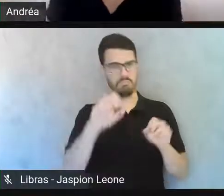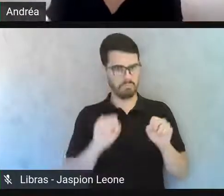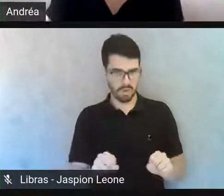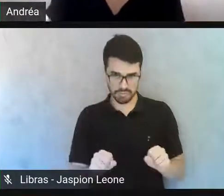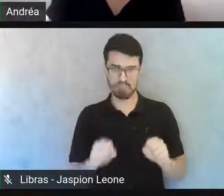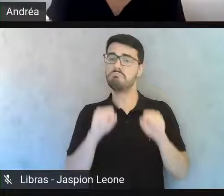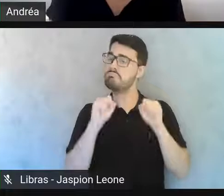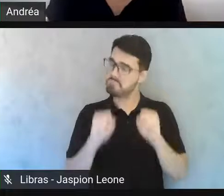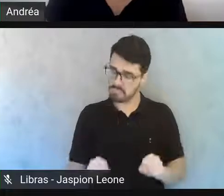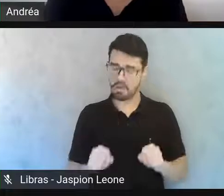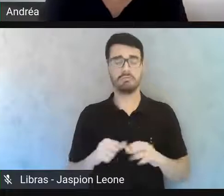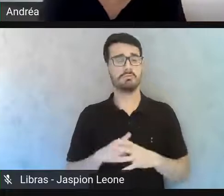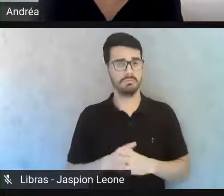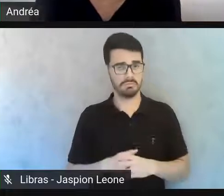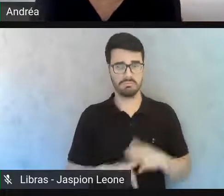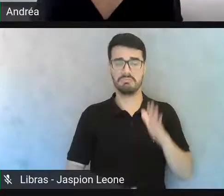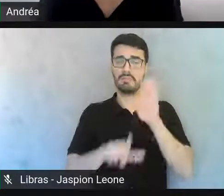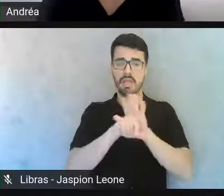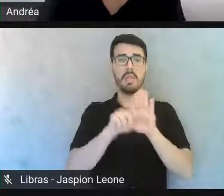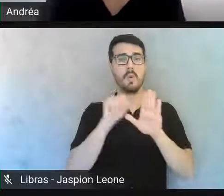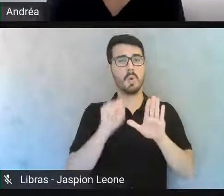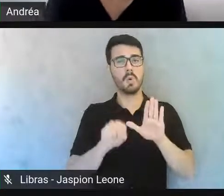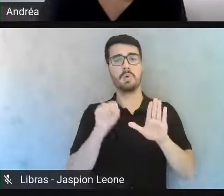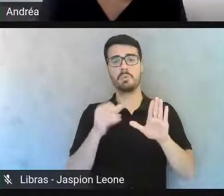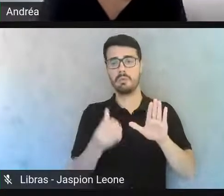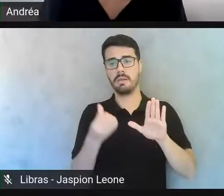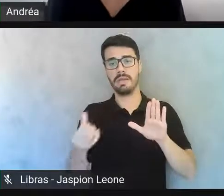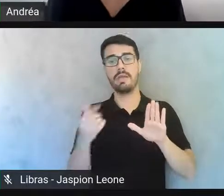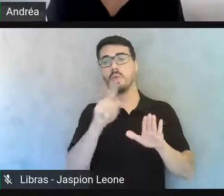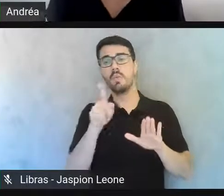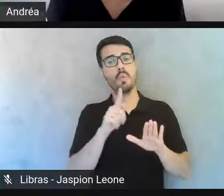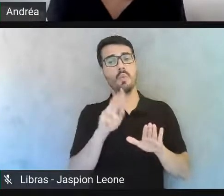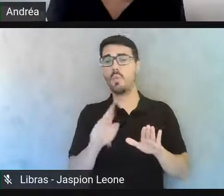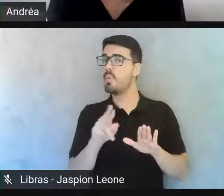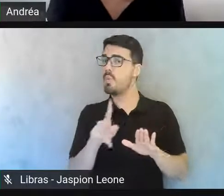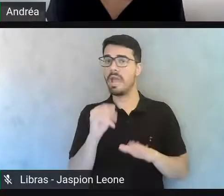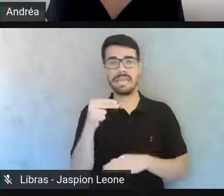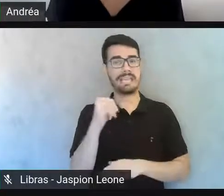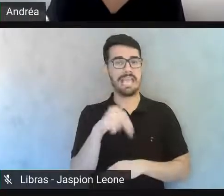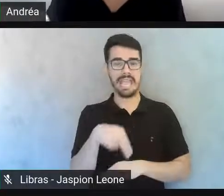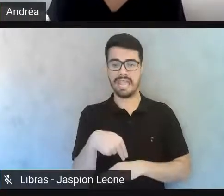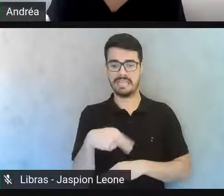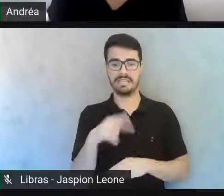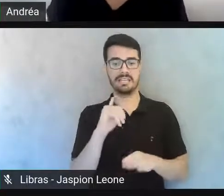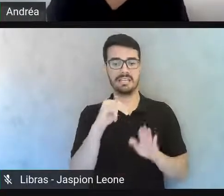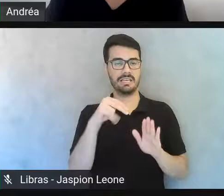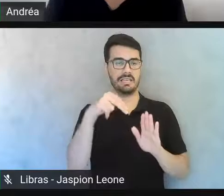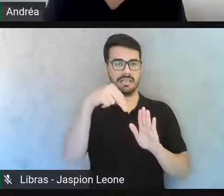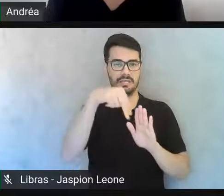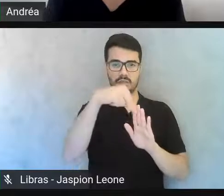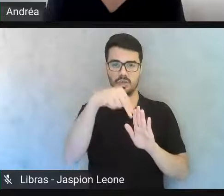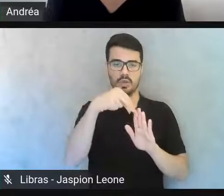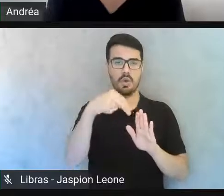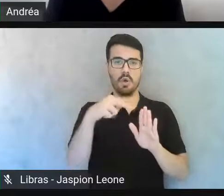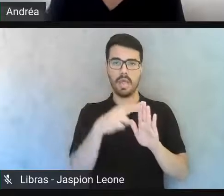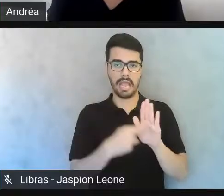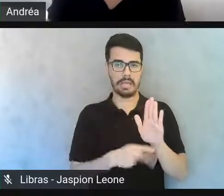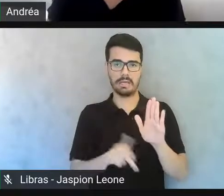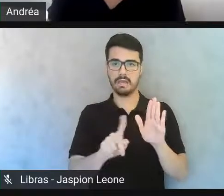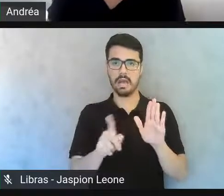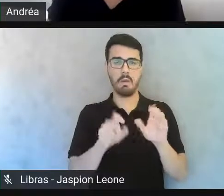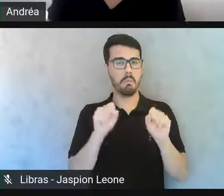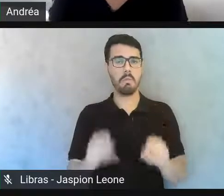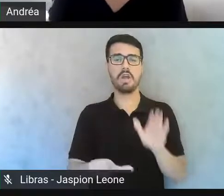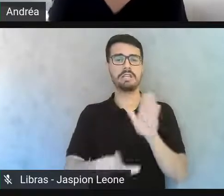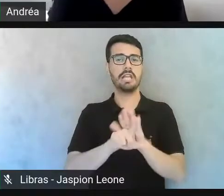a 866 já nos permite isso. Não é IN, não é orientação nossa, não é absolutamente nada. E aí ele consegue de fazer isso. Ou